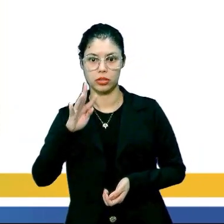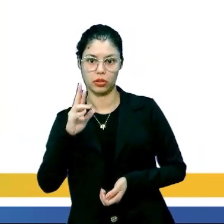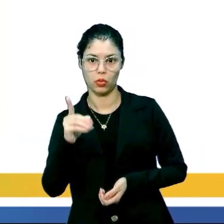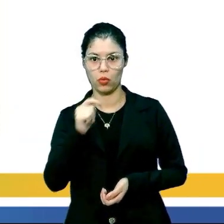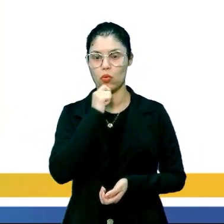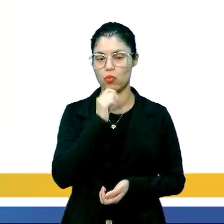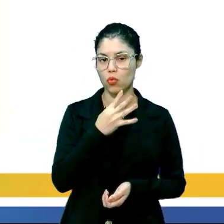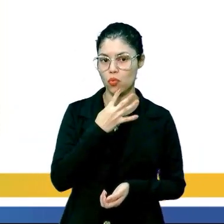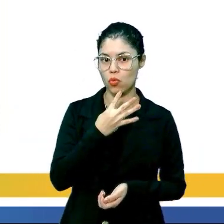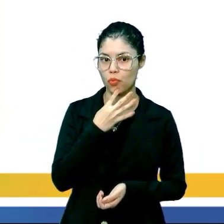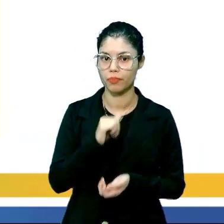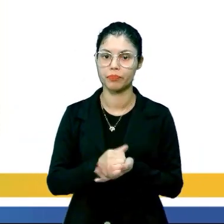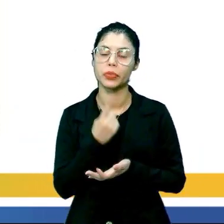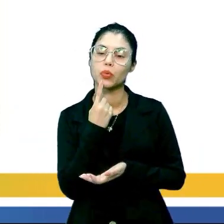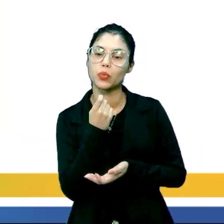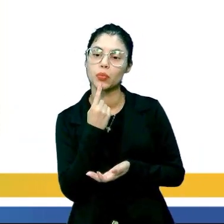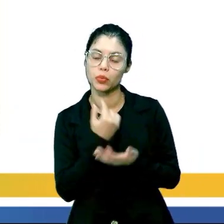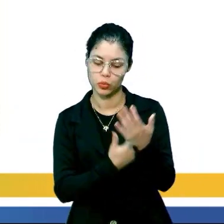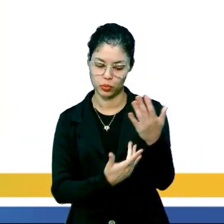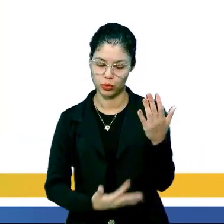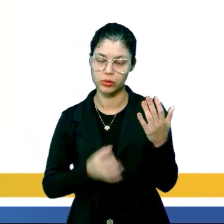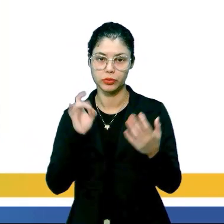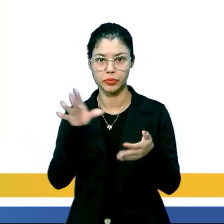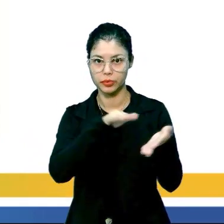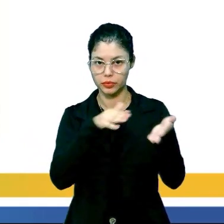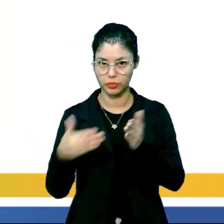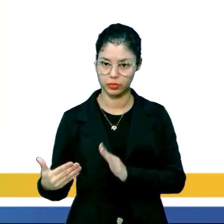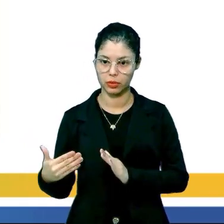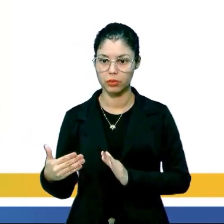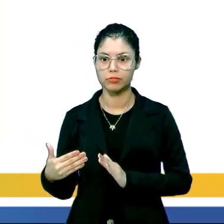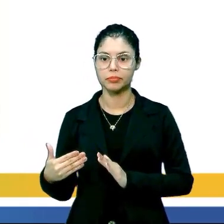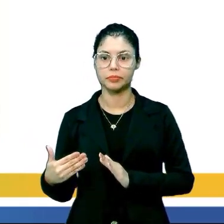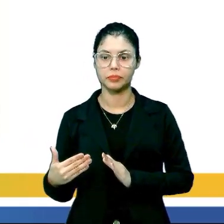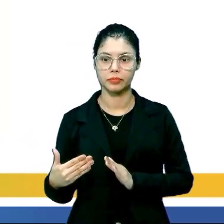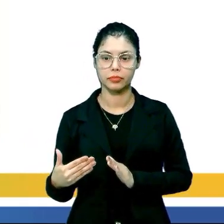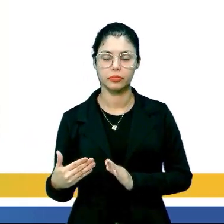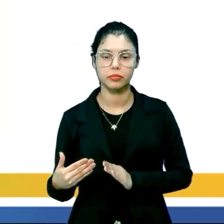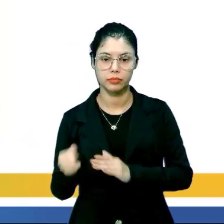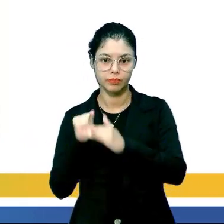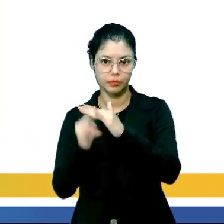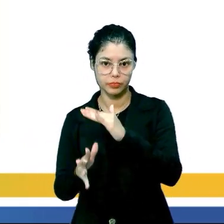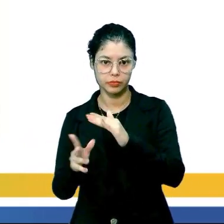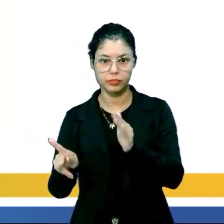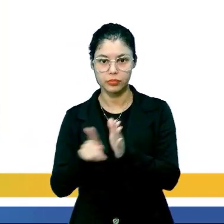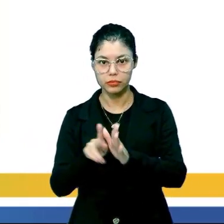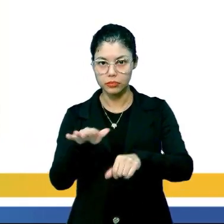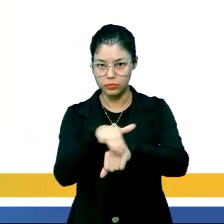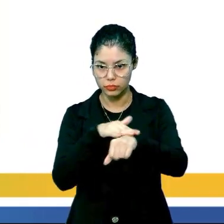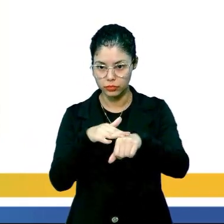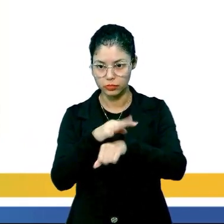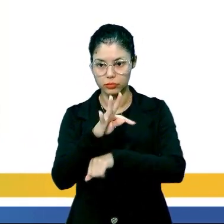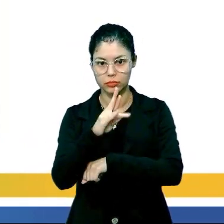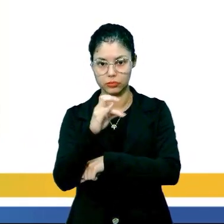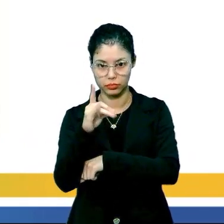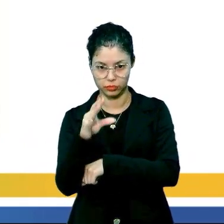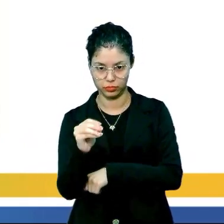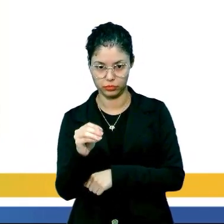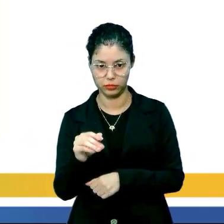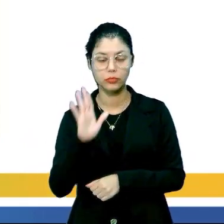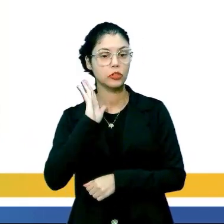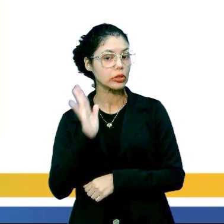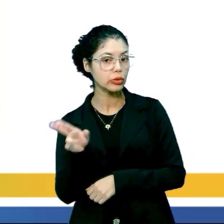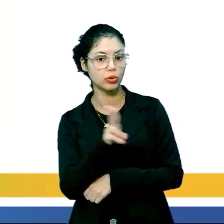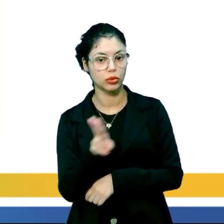conhecido quando ele está no sangue, mas a partir do momento que esse monócito ele migra para o tecido, ele recebe o nome de